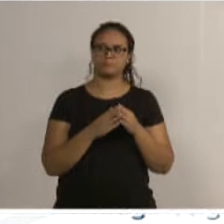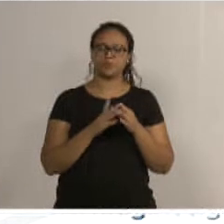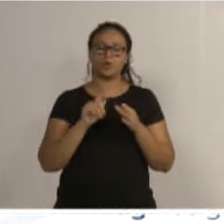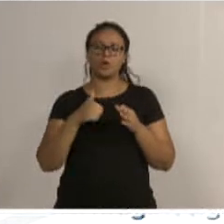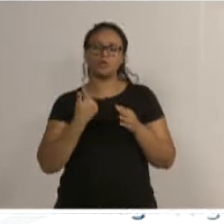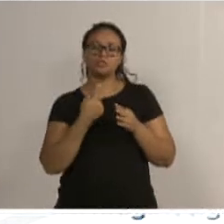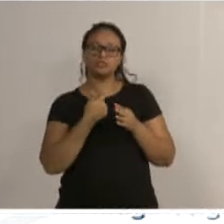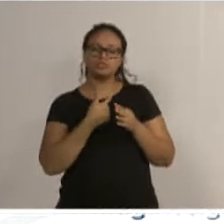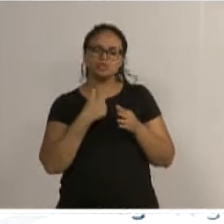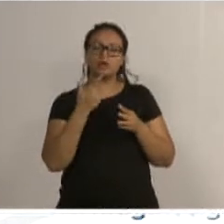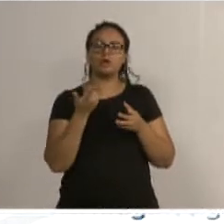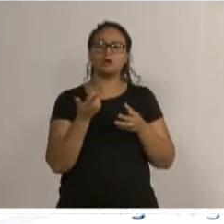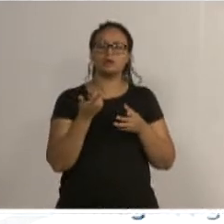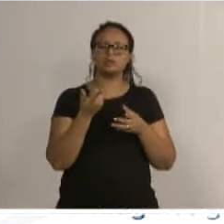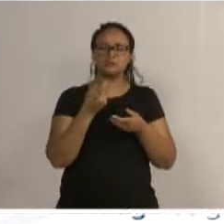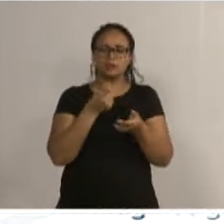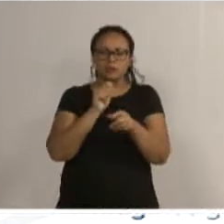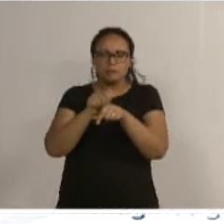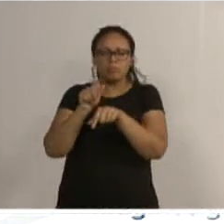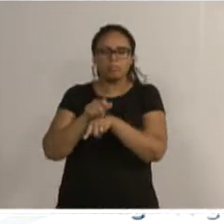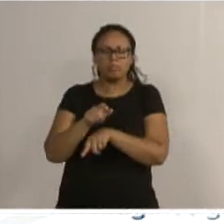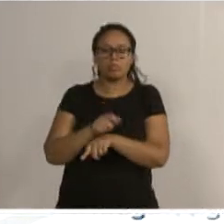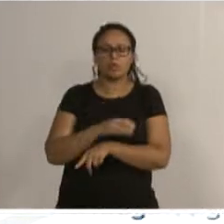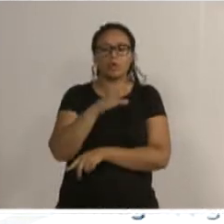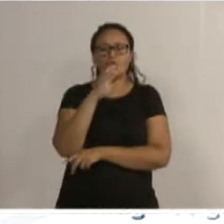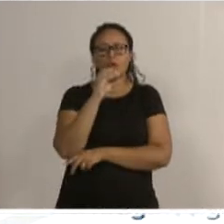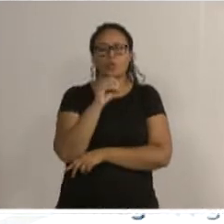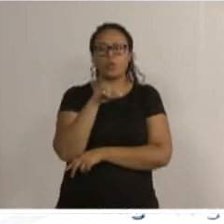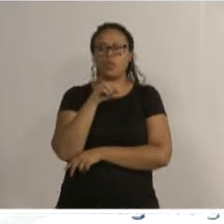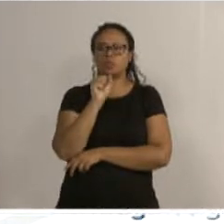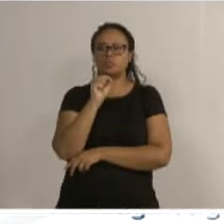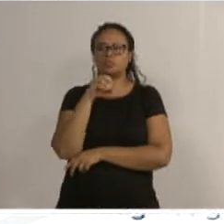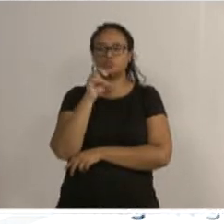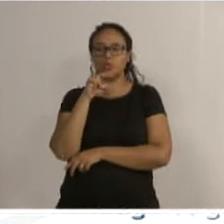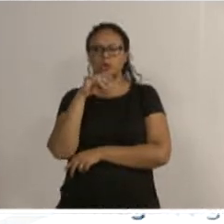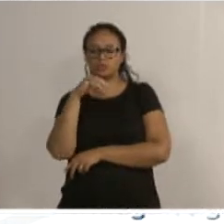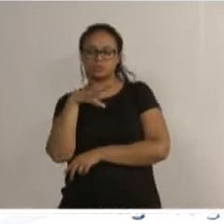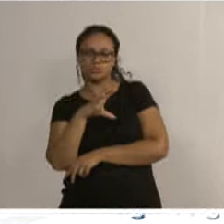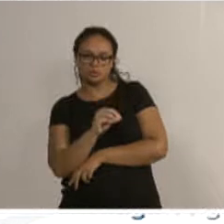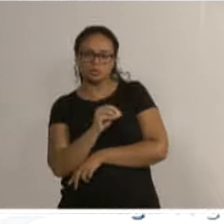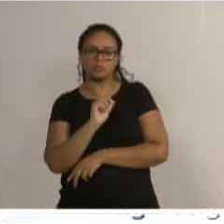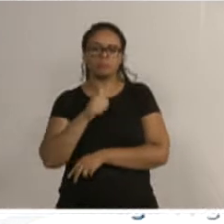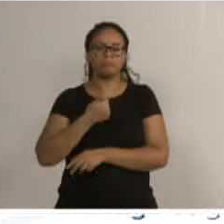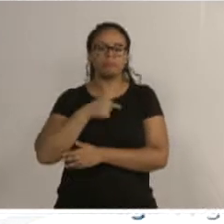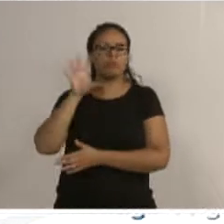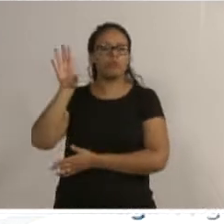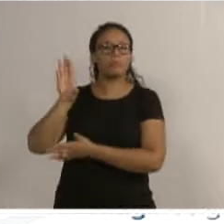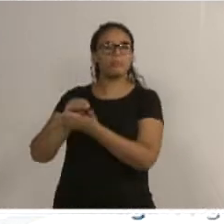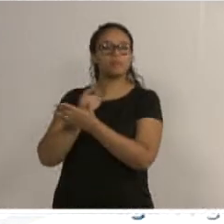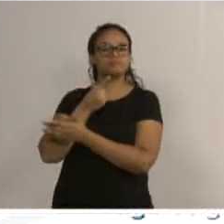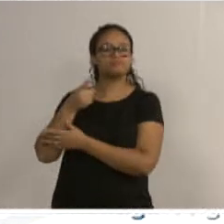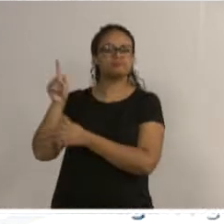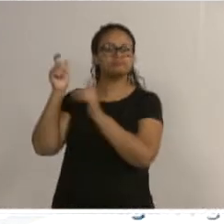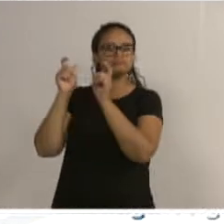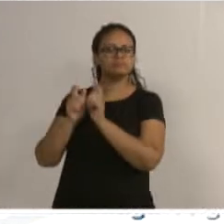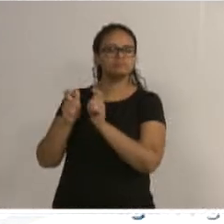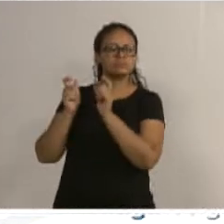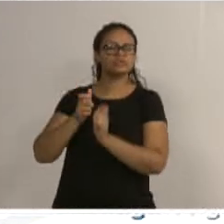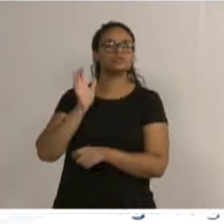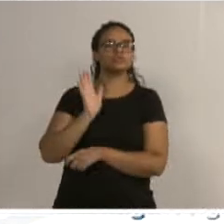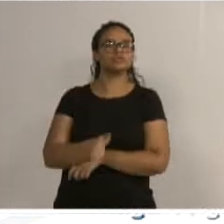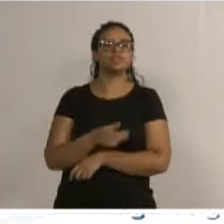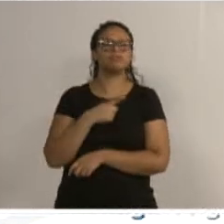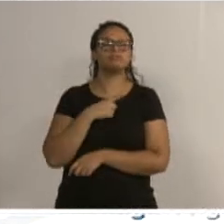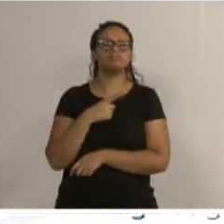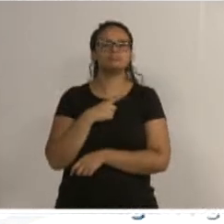o consórcio público foi uma novidade que nós implantamos aqui em Santa Catarina, copiando, na verdade, uma situação já existente